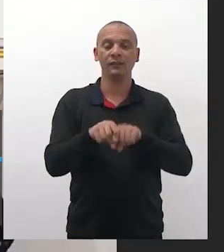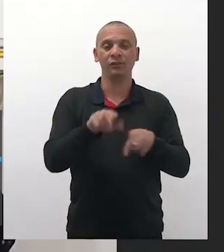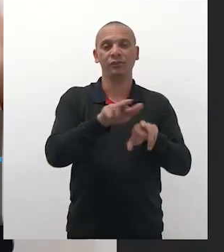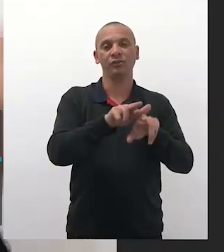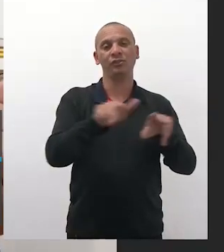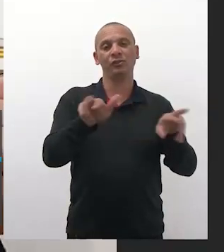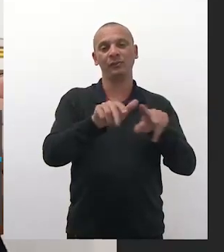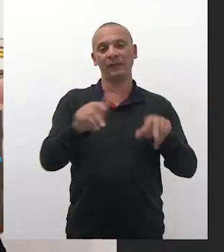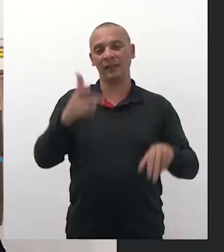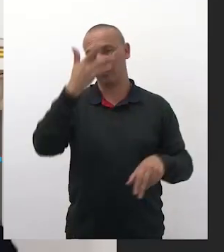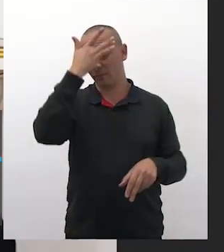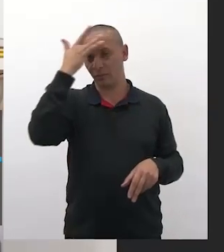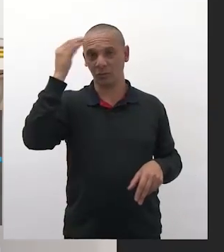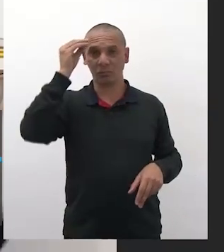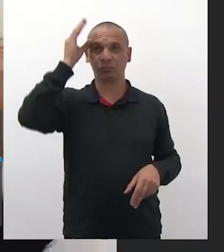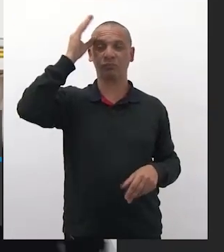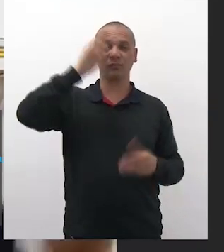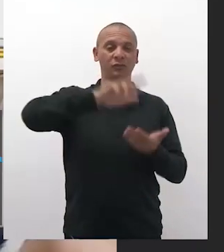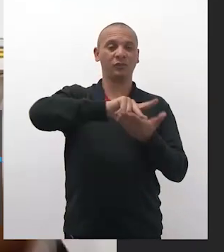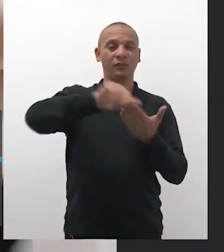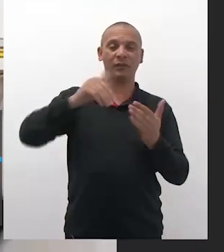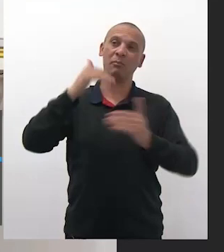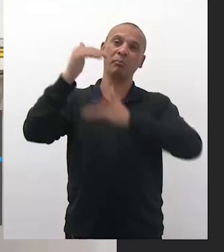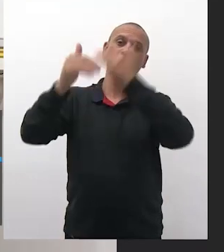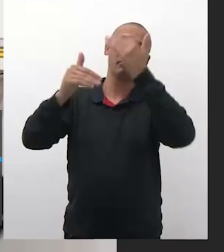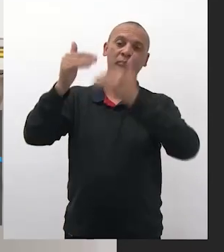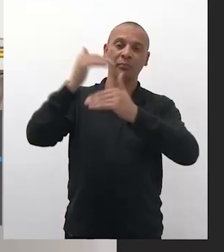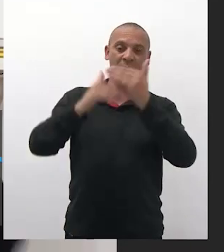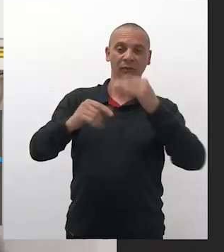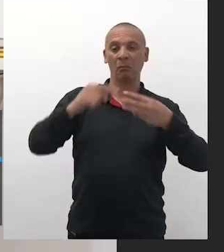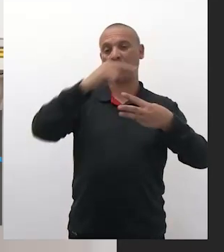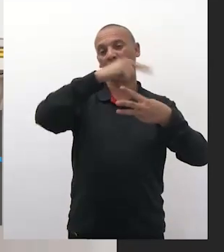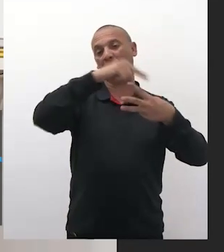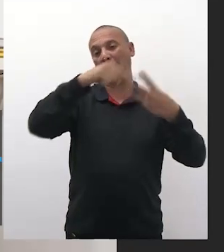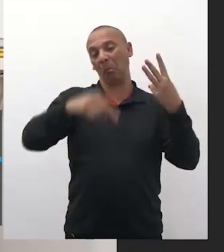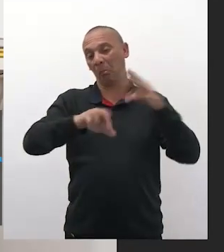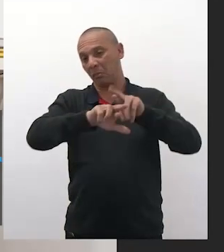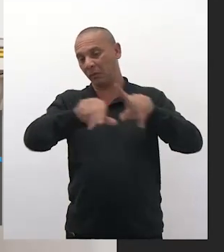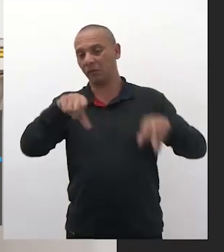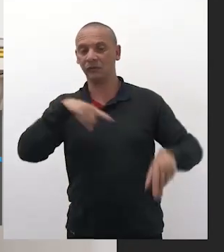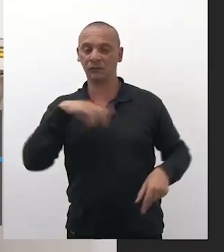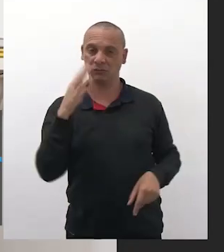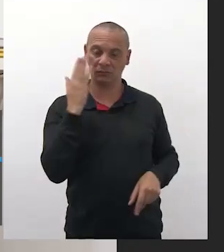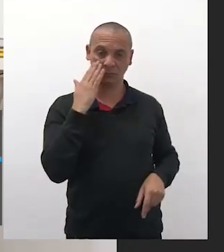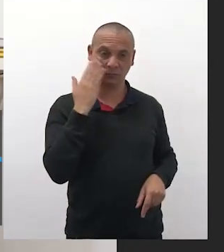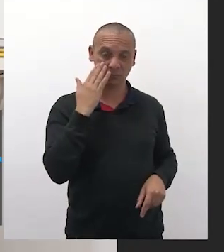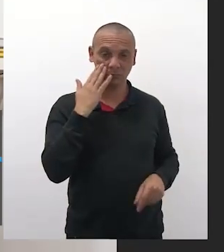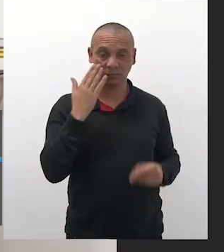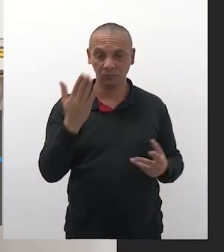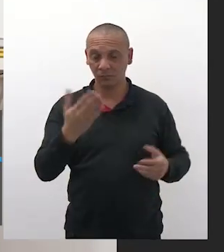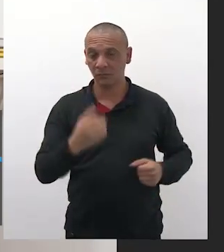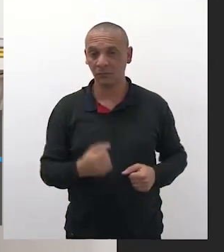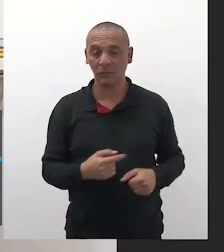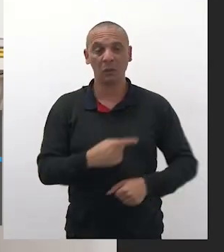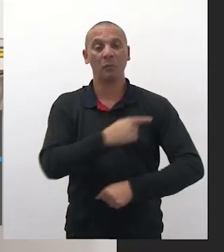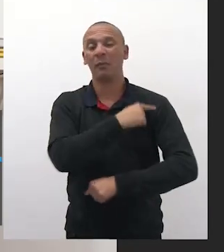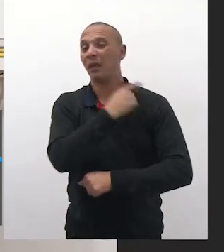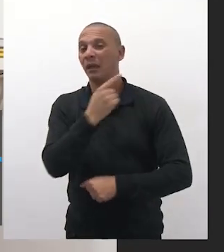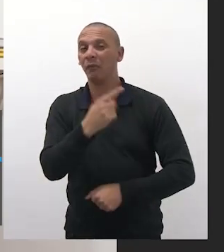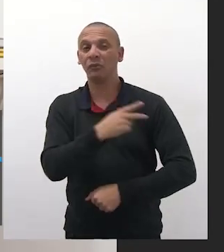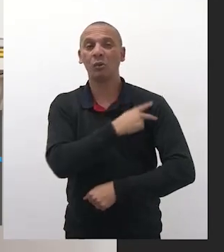diferentes saberes, né? O mais avançado, o que estava chegando agora do ensino